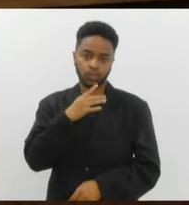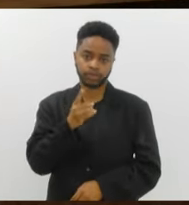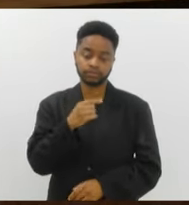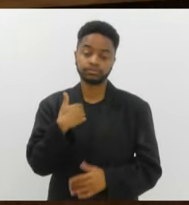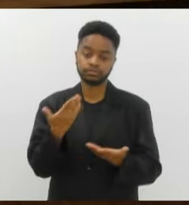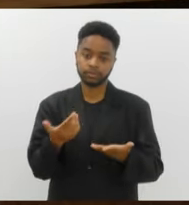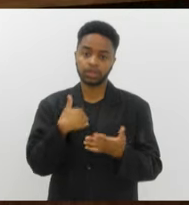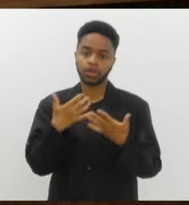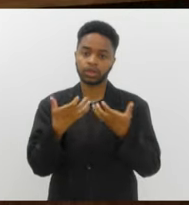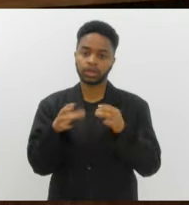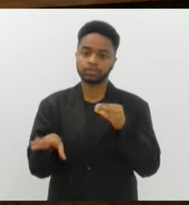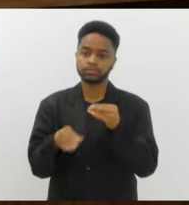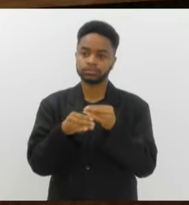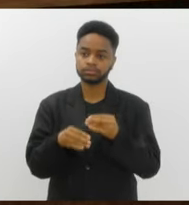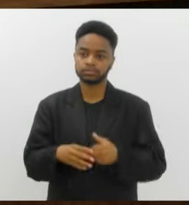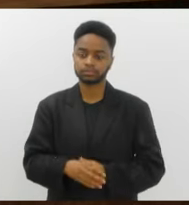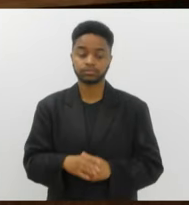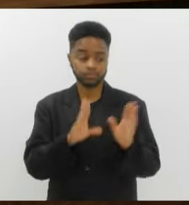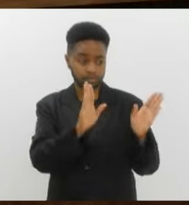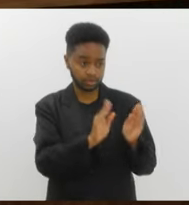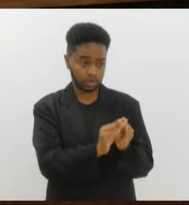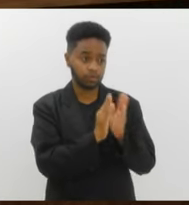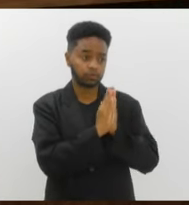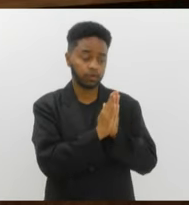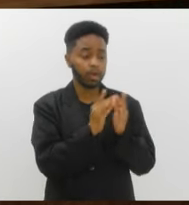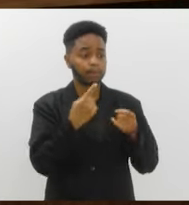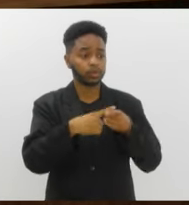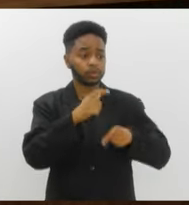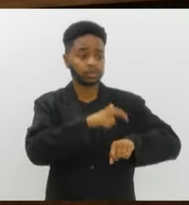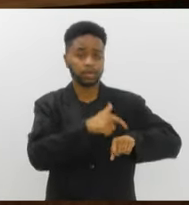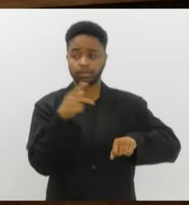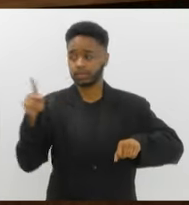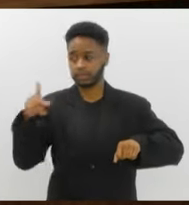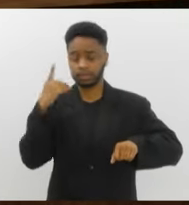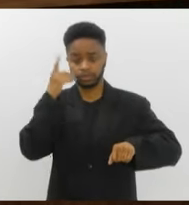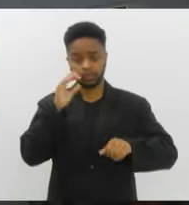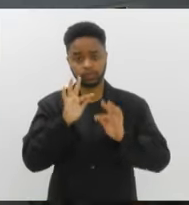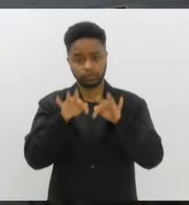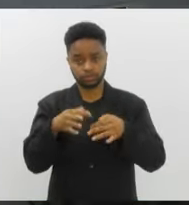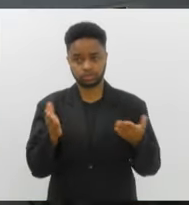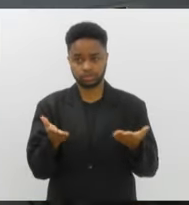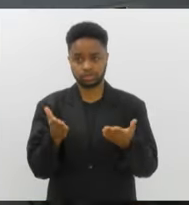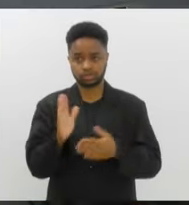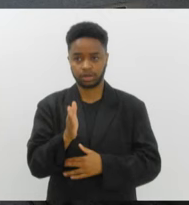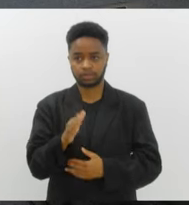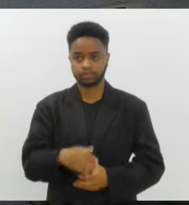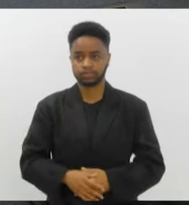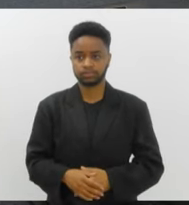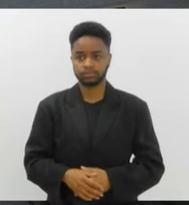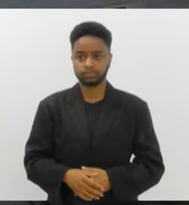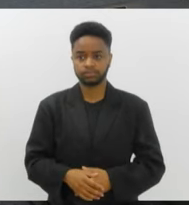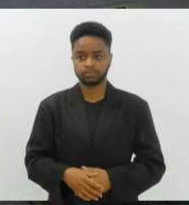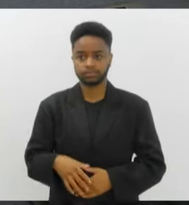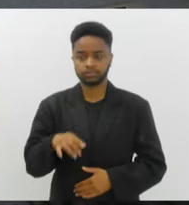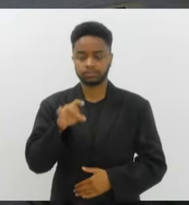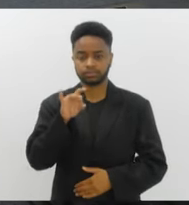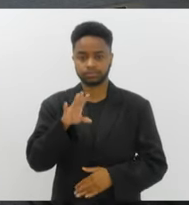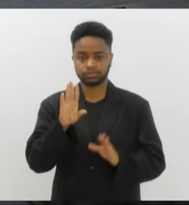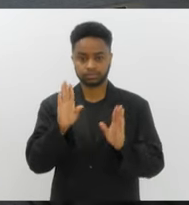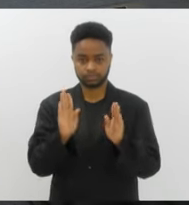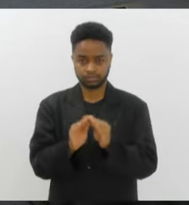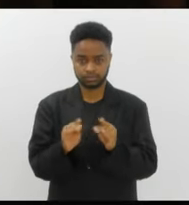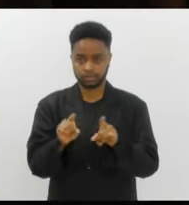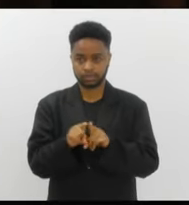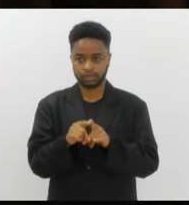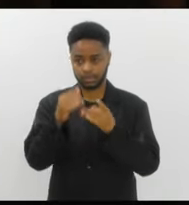queria contribuir com isso e agradecer para concluir, é que o Vossa tempo Excelência do deputado por, esse, já acabou. Por essa parte. Muito obrigado. Presidente, só para concluir e agradeço a